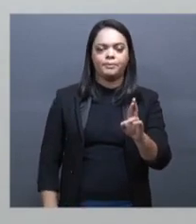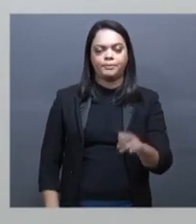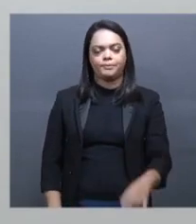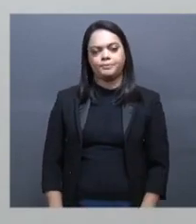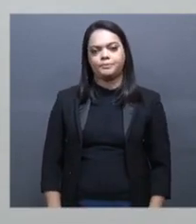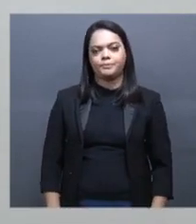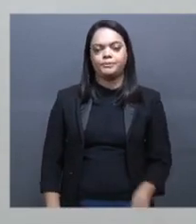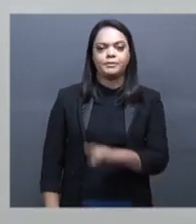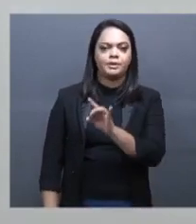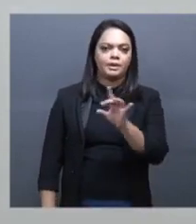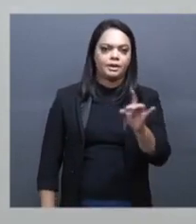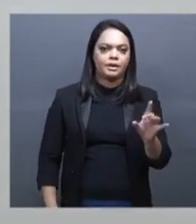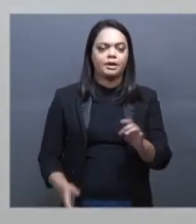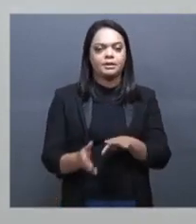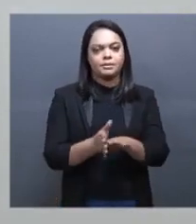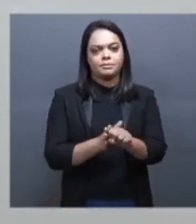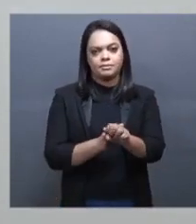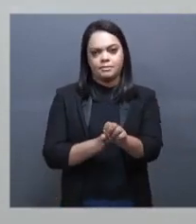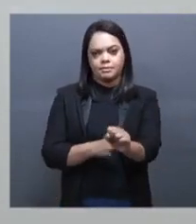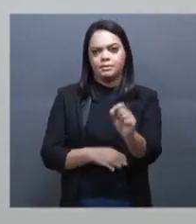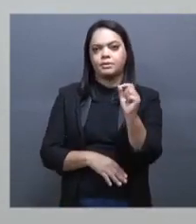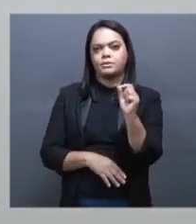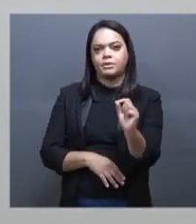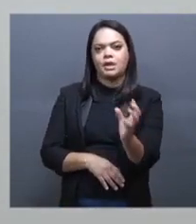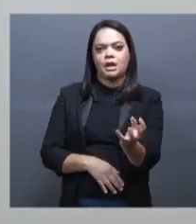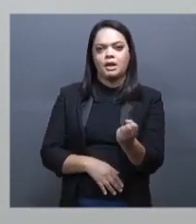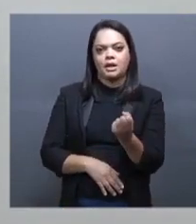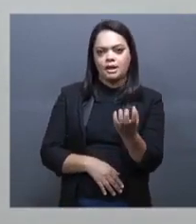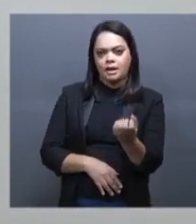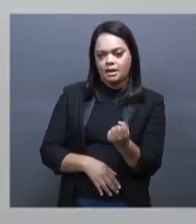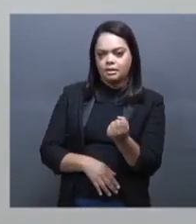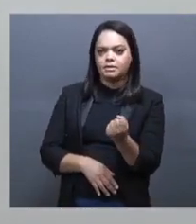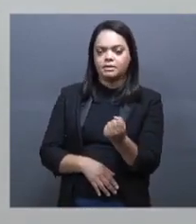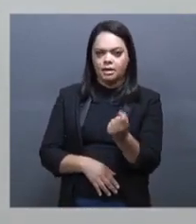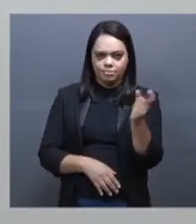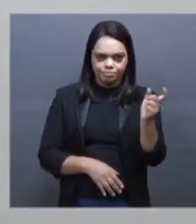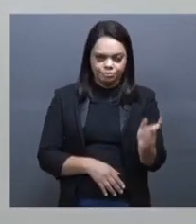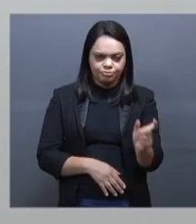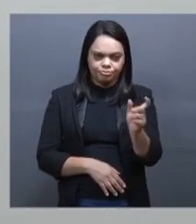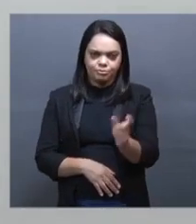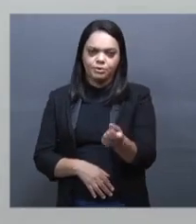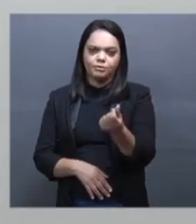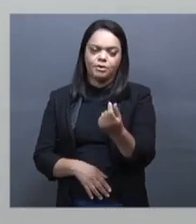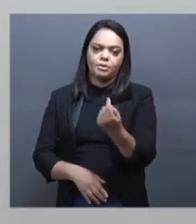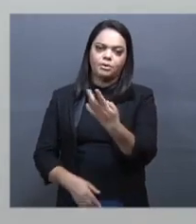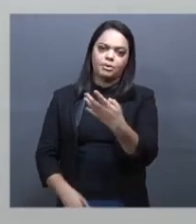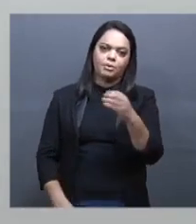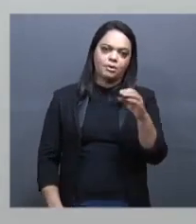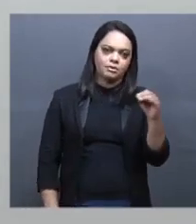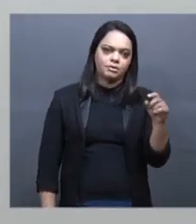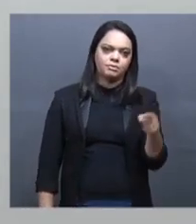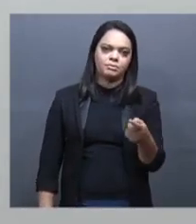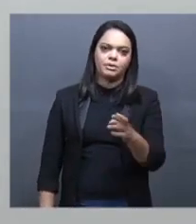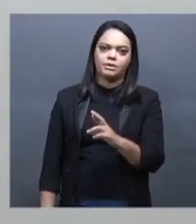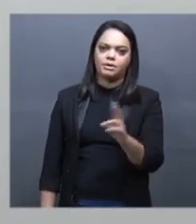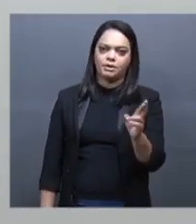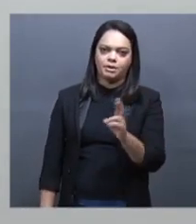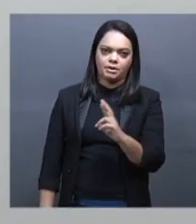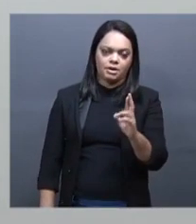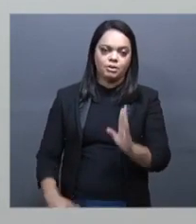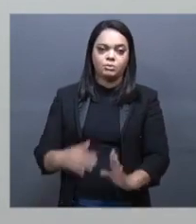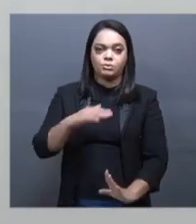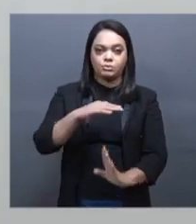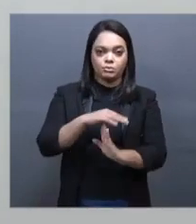comunica.ufo.br. Cada pesquisa, neste caso, receberá individualmente o valor de R$ 400 mil